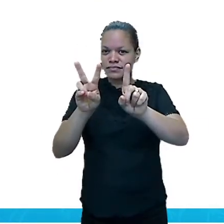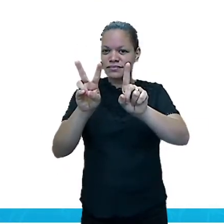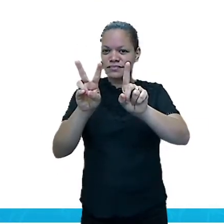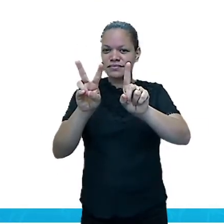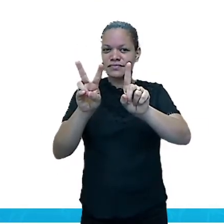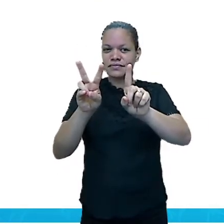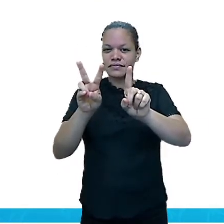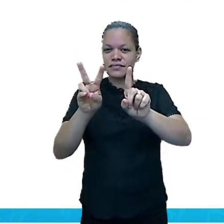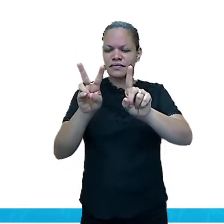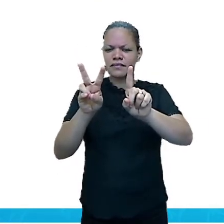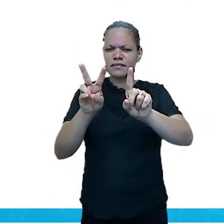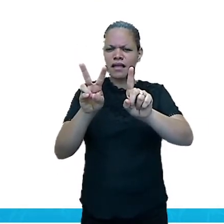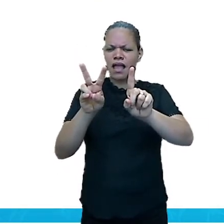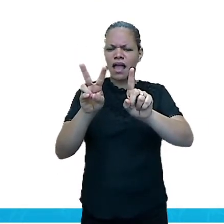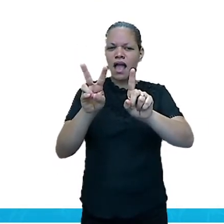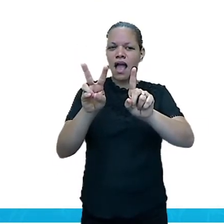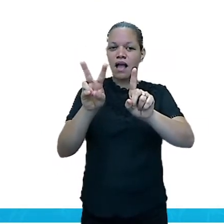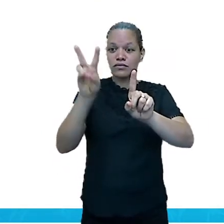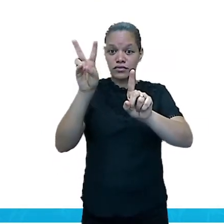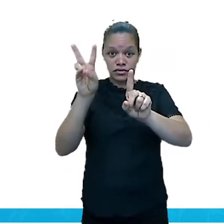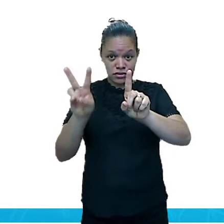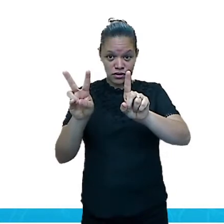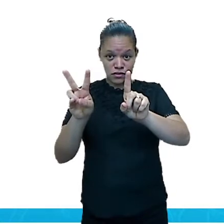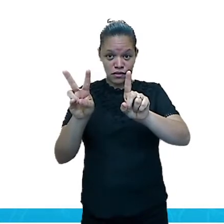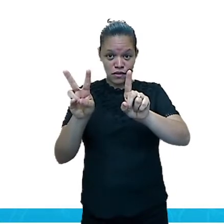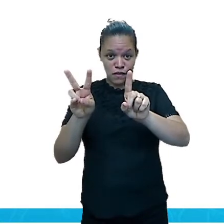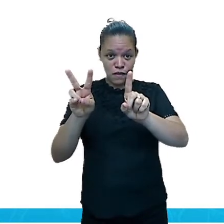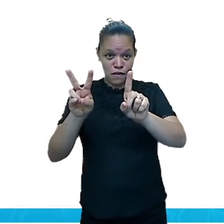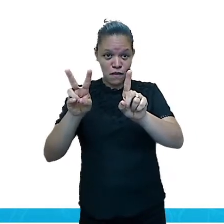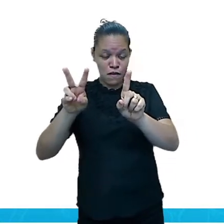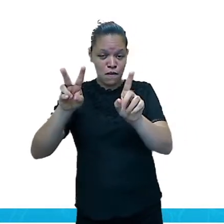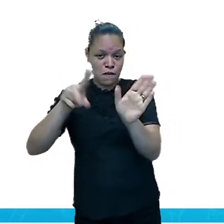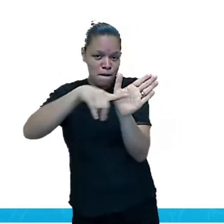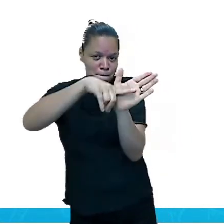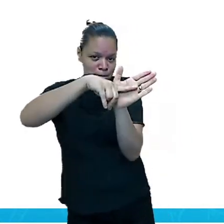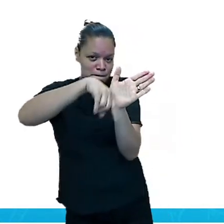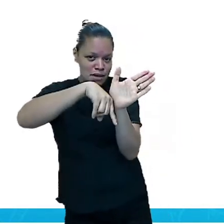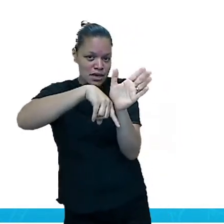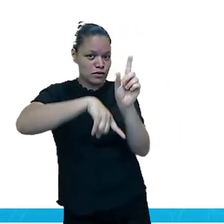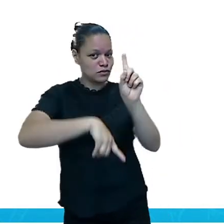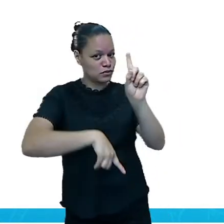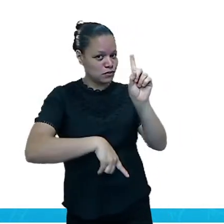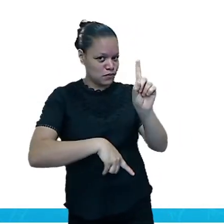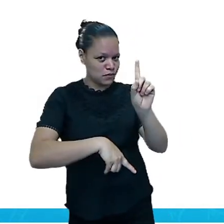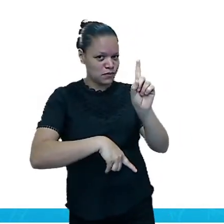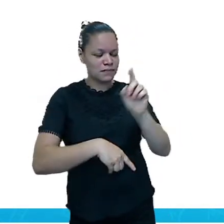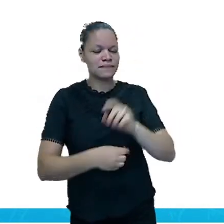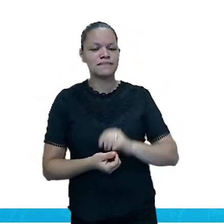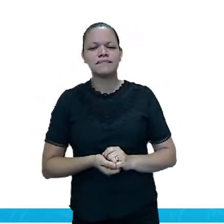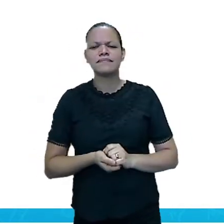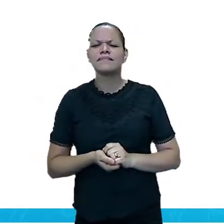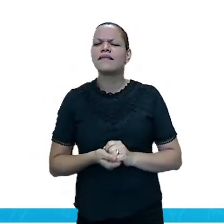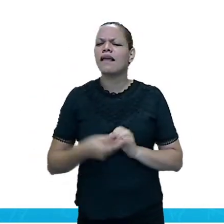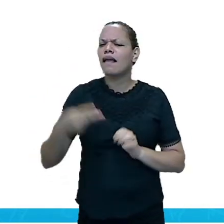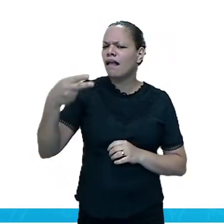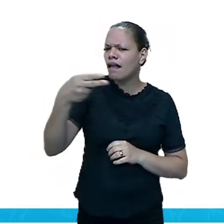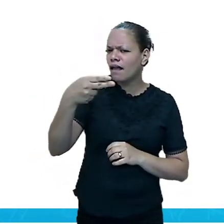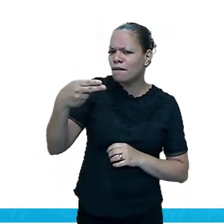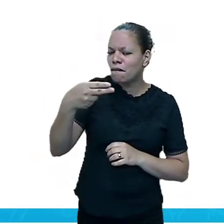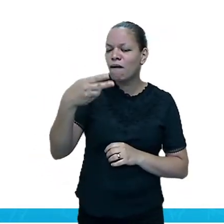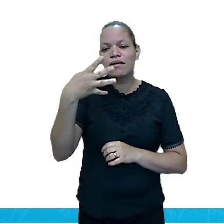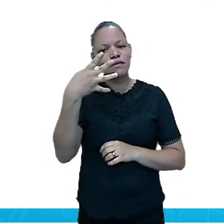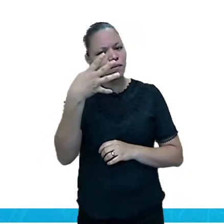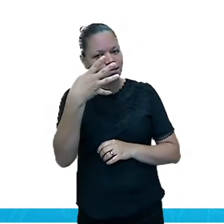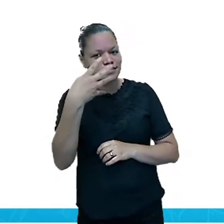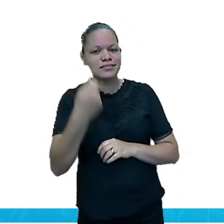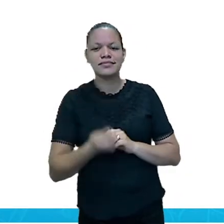então? Seria o 5 menos 1, que dá o número